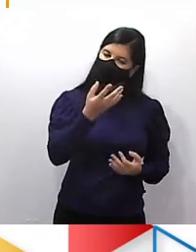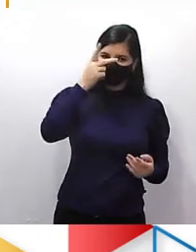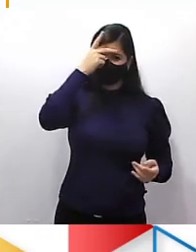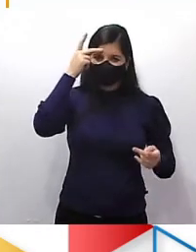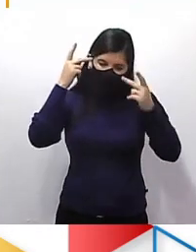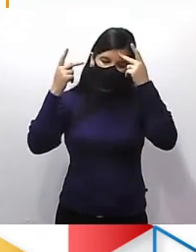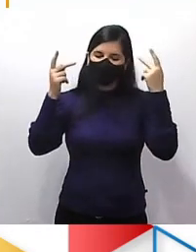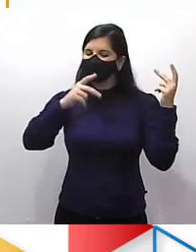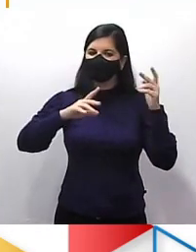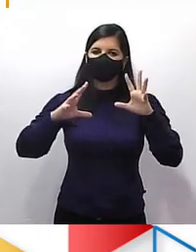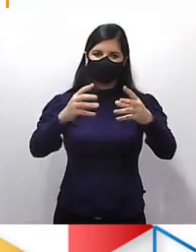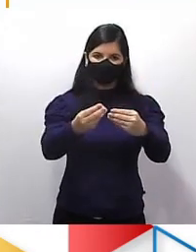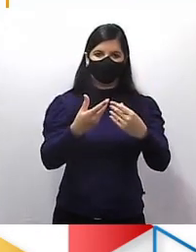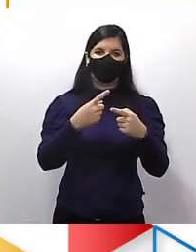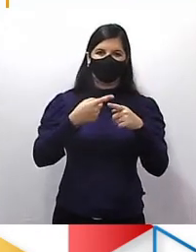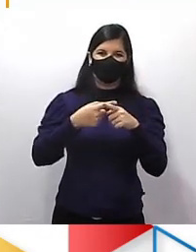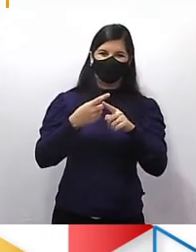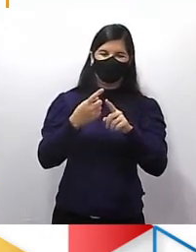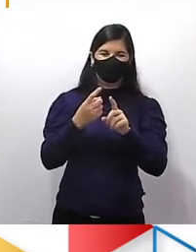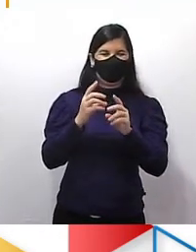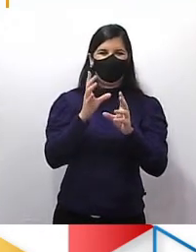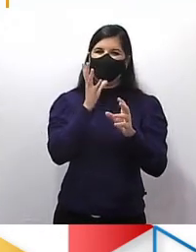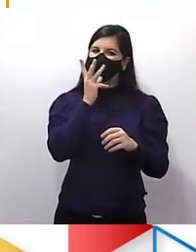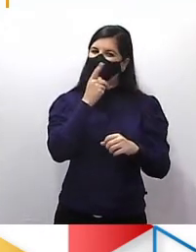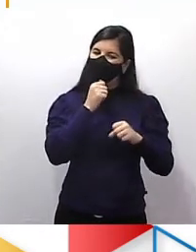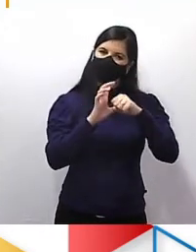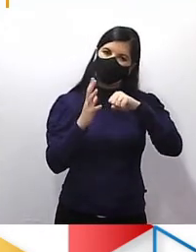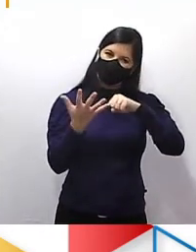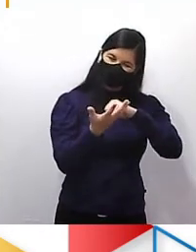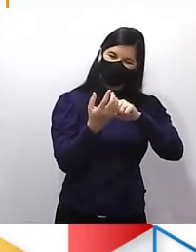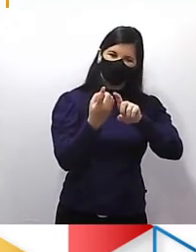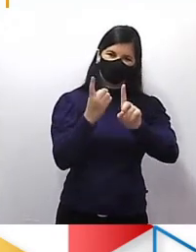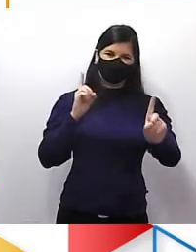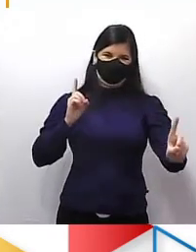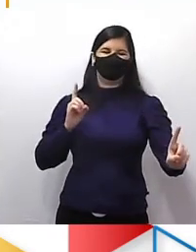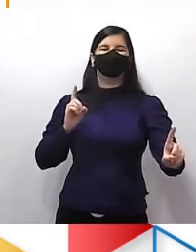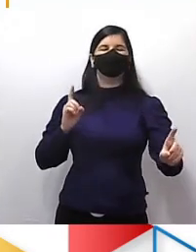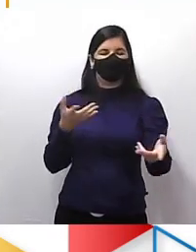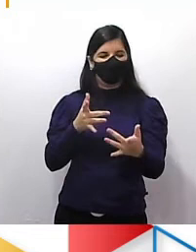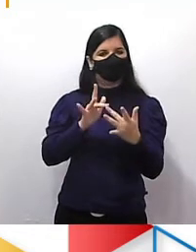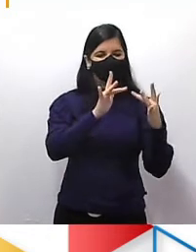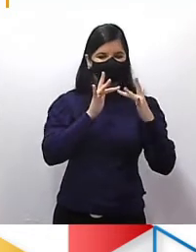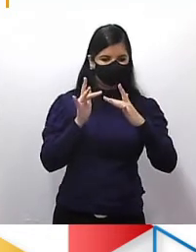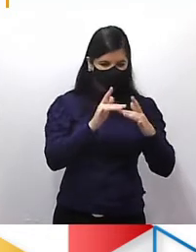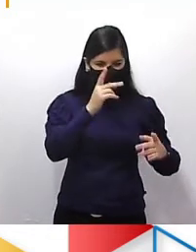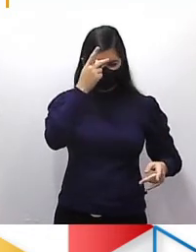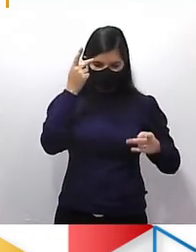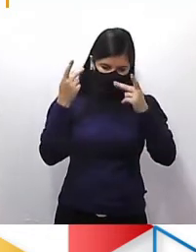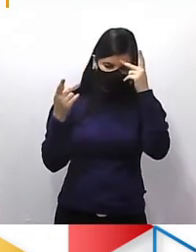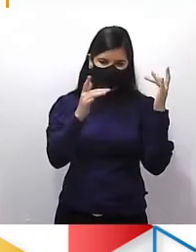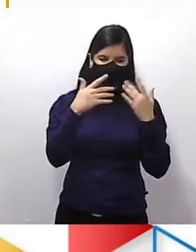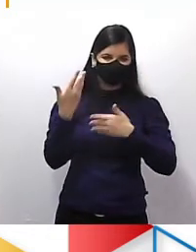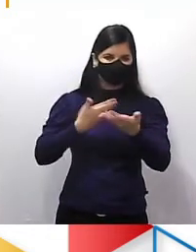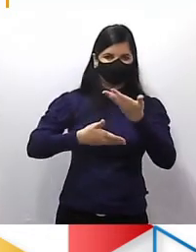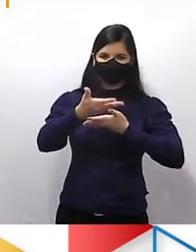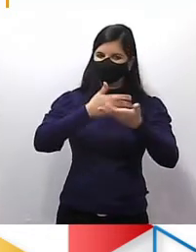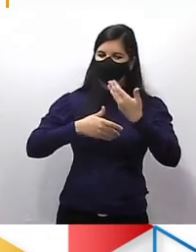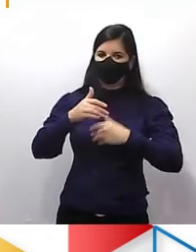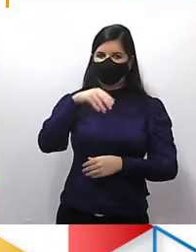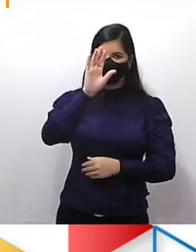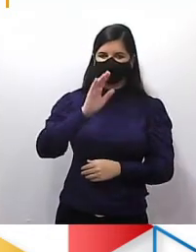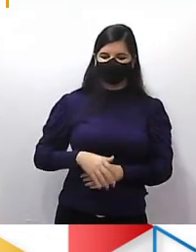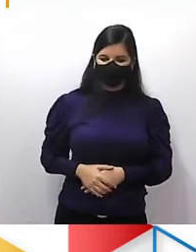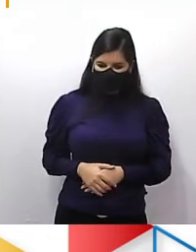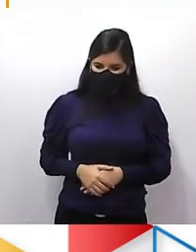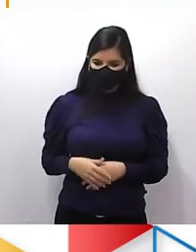né? Já que a gente passou esse tempo um pouco mais distante. Então vejam que o going to, ele também me